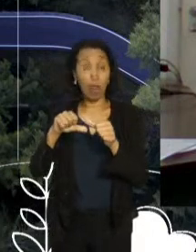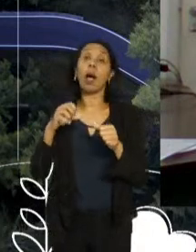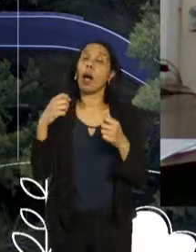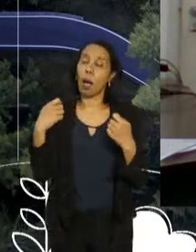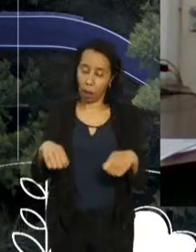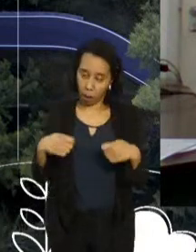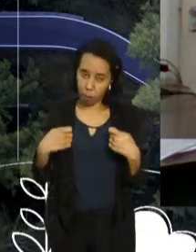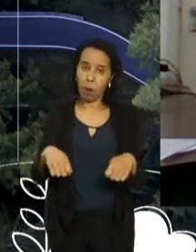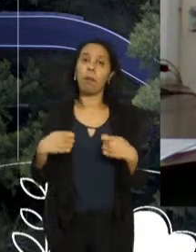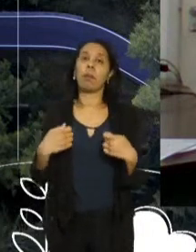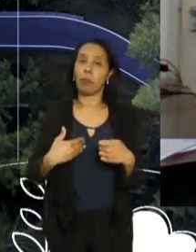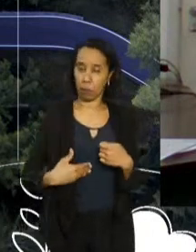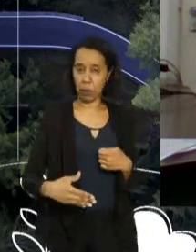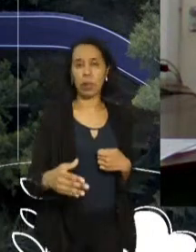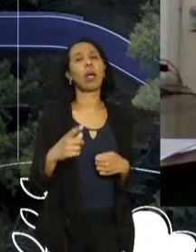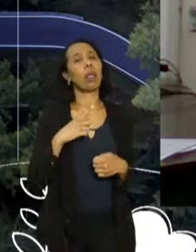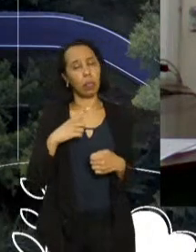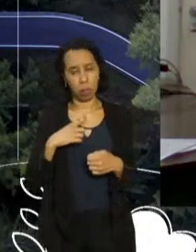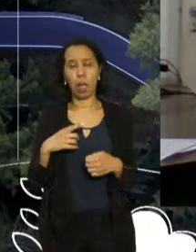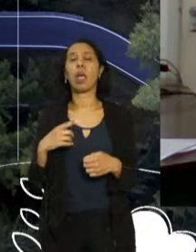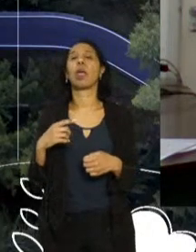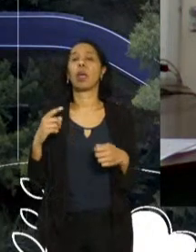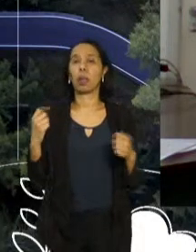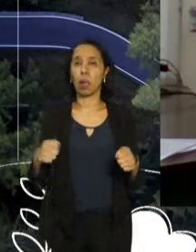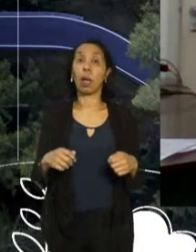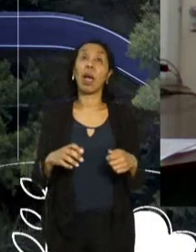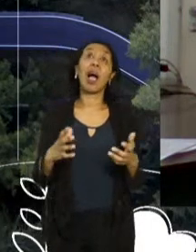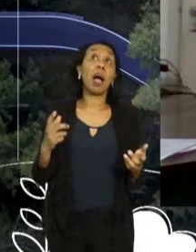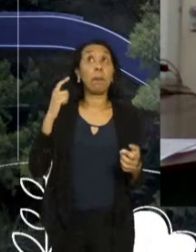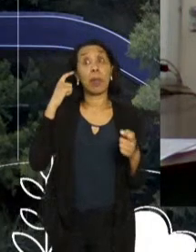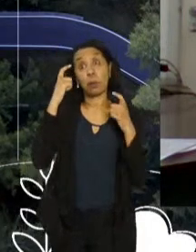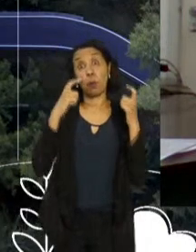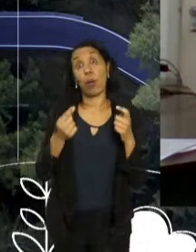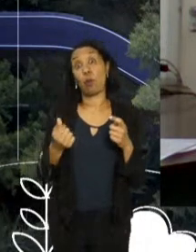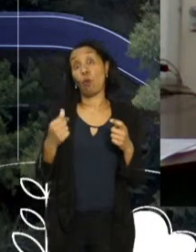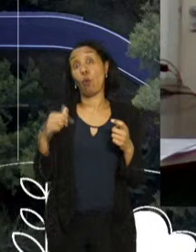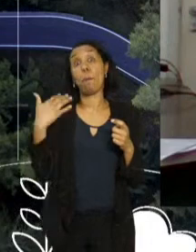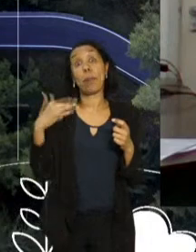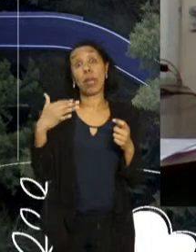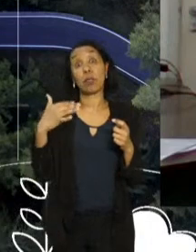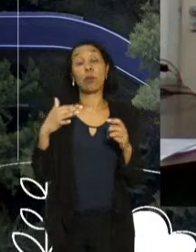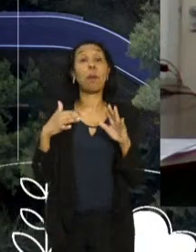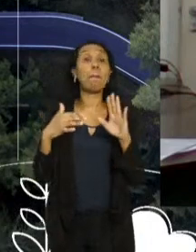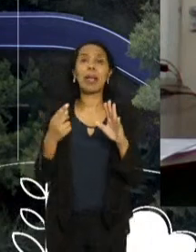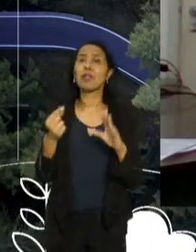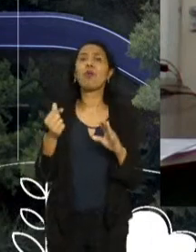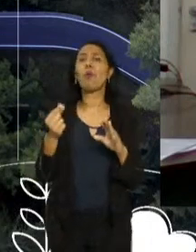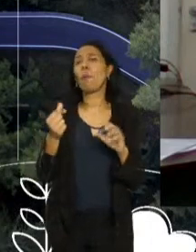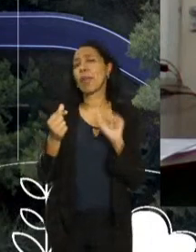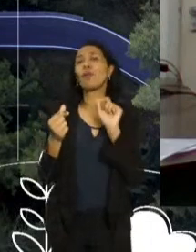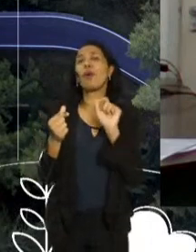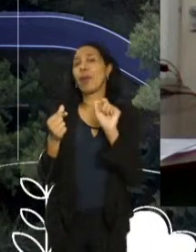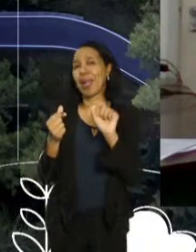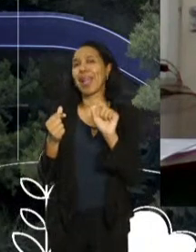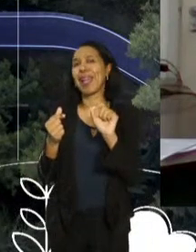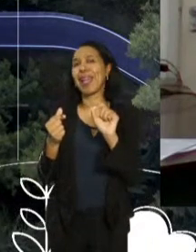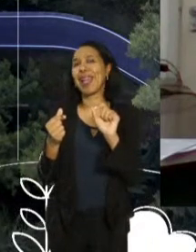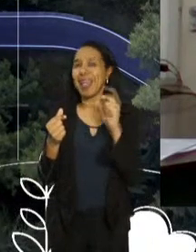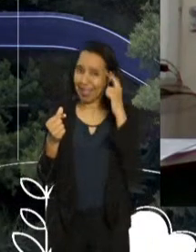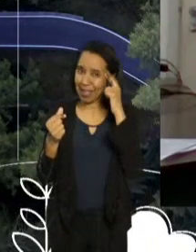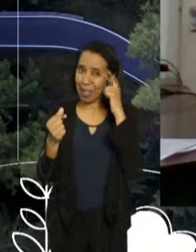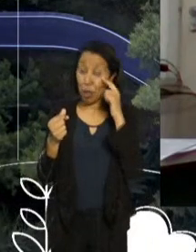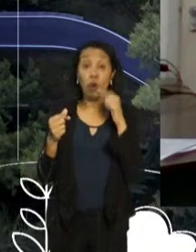que tem solução. A questão é o preço, mas o preço, esse que é a minha grande questão, que eu volto a colocar